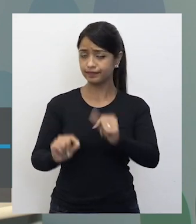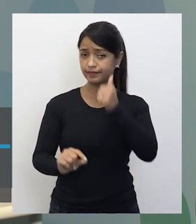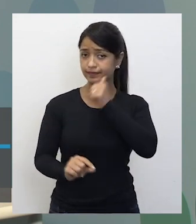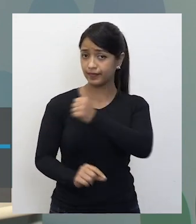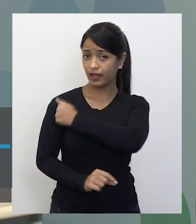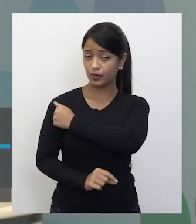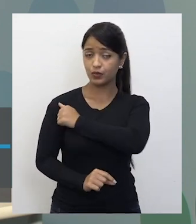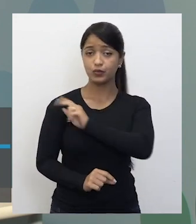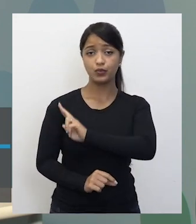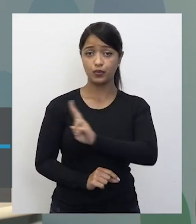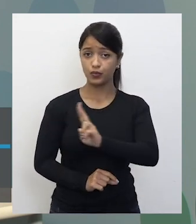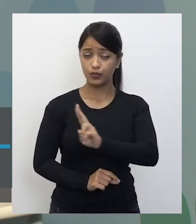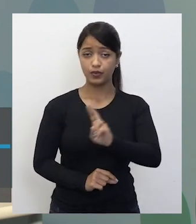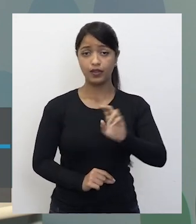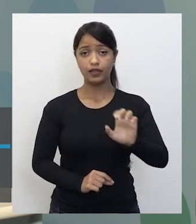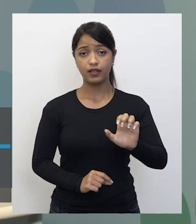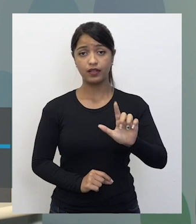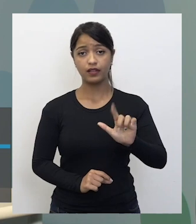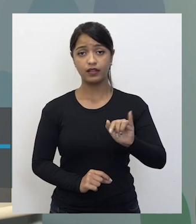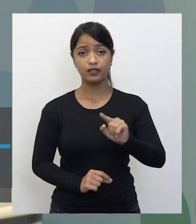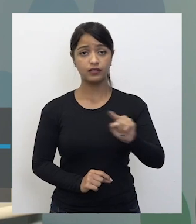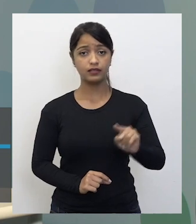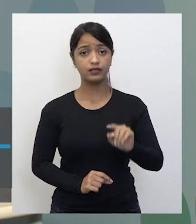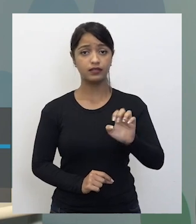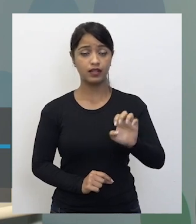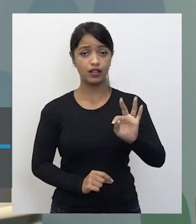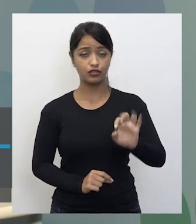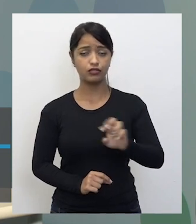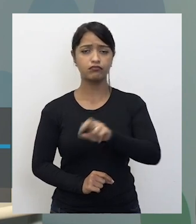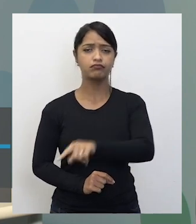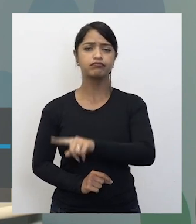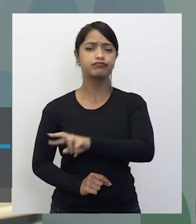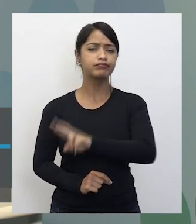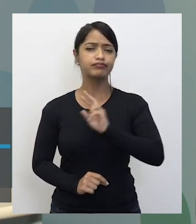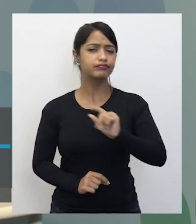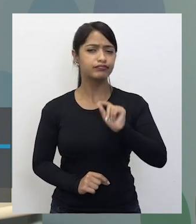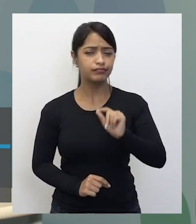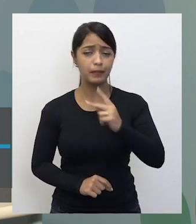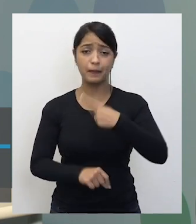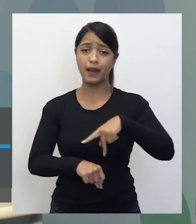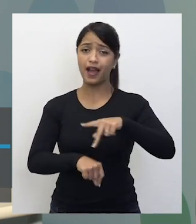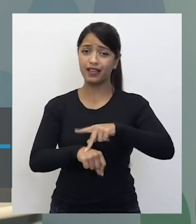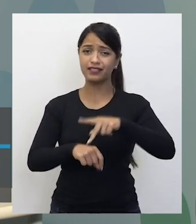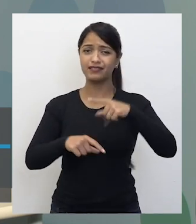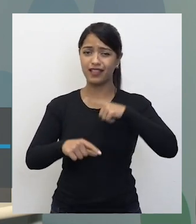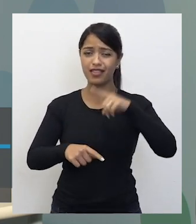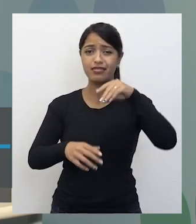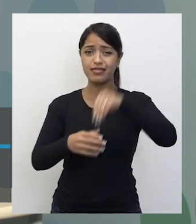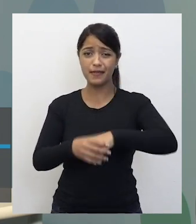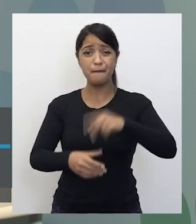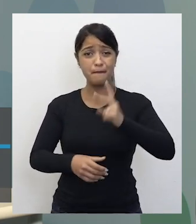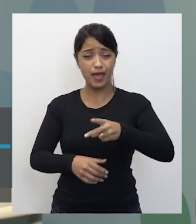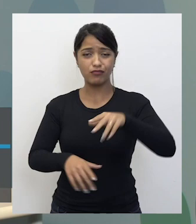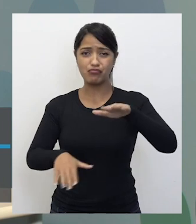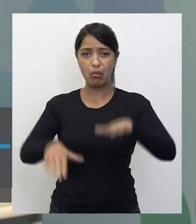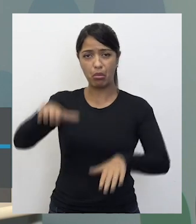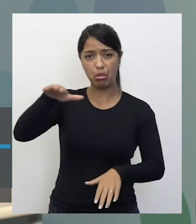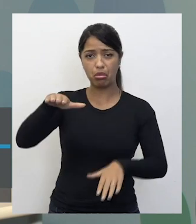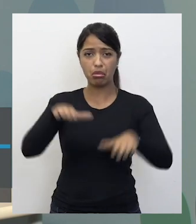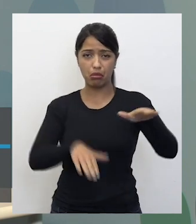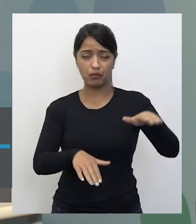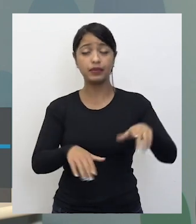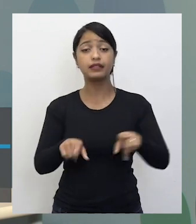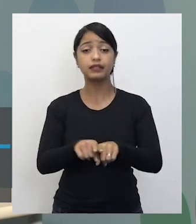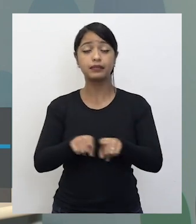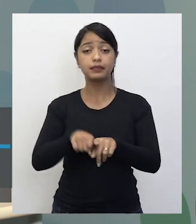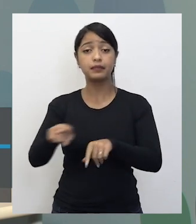que mencionou a desigualdade de um país. E a aluna Beatriz faz com que o país não melhore o